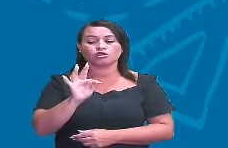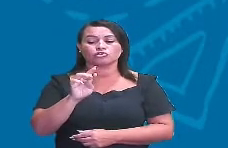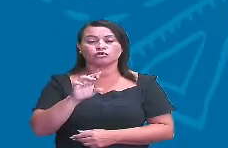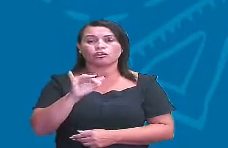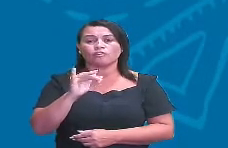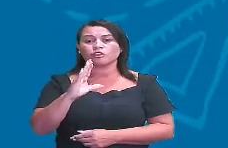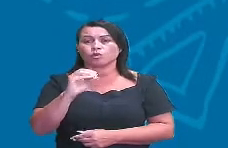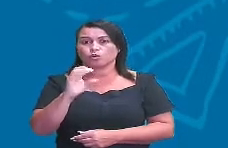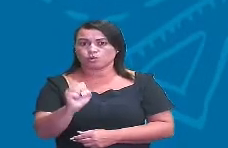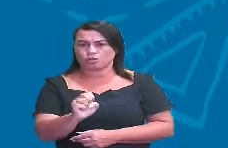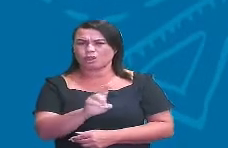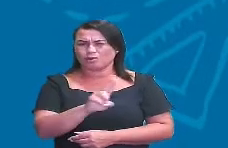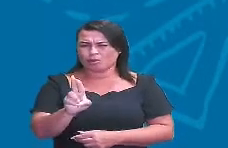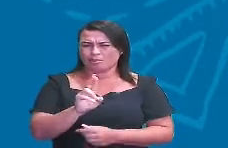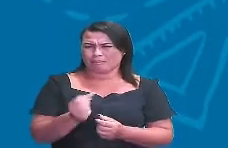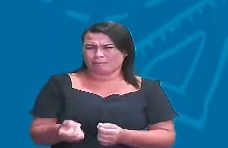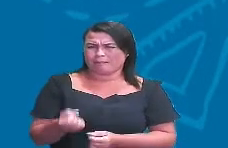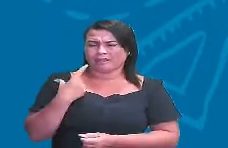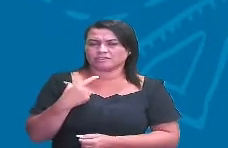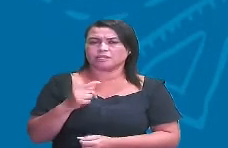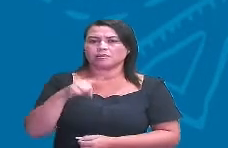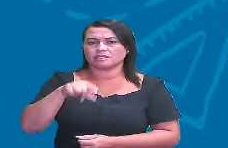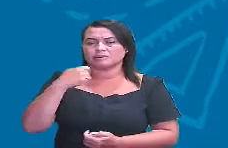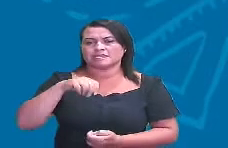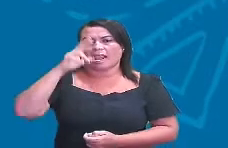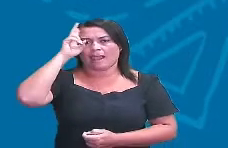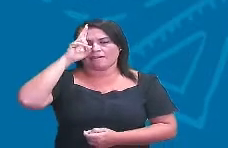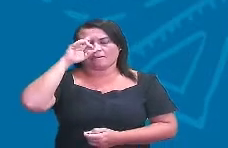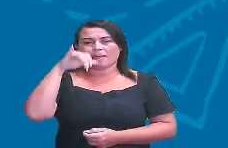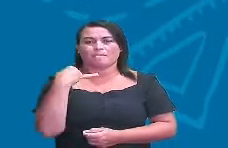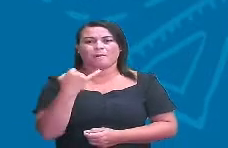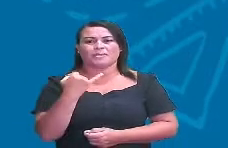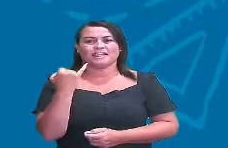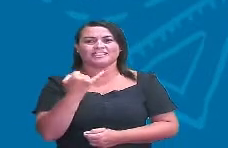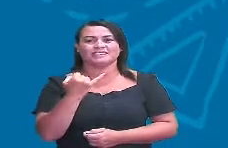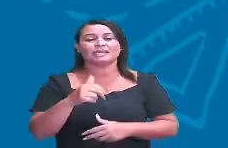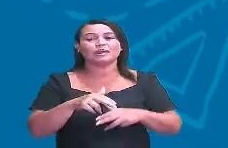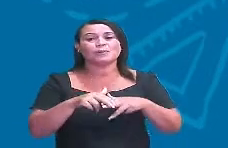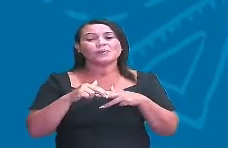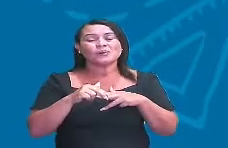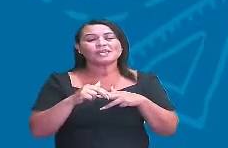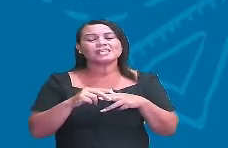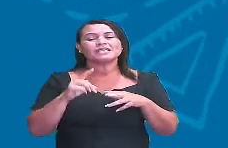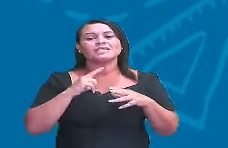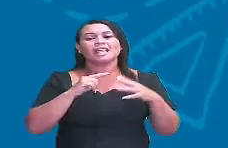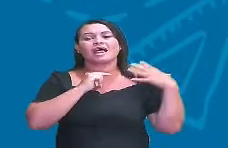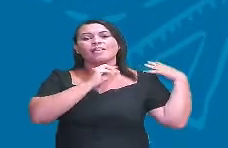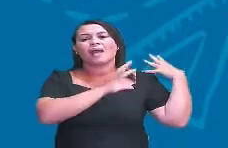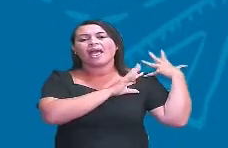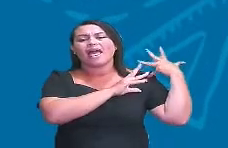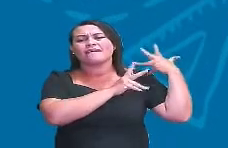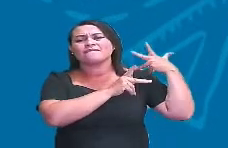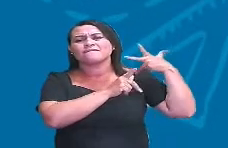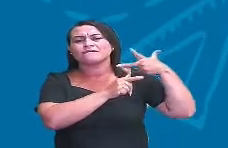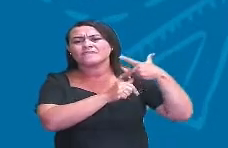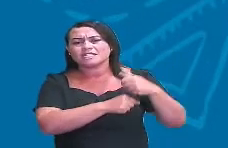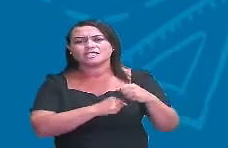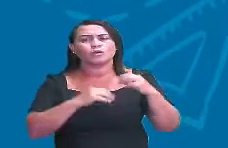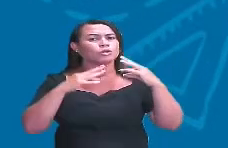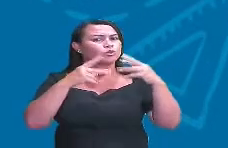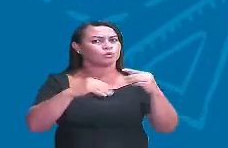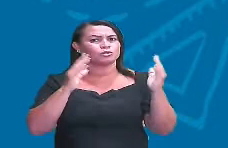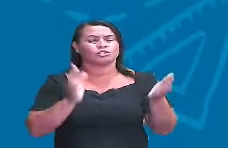mas que a gente tem que lembrar porque é muito importante, tá certo? A partir dessa revisão de tudo que a gente aprendeu na